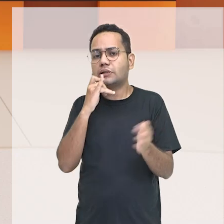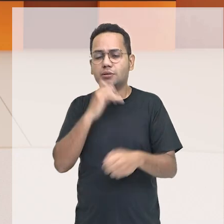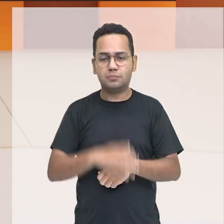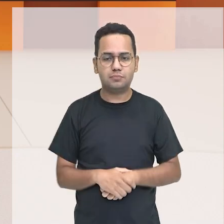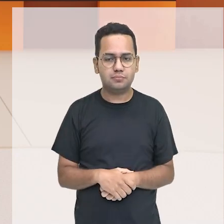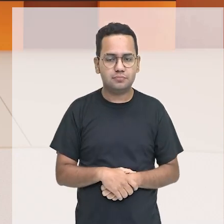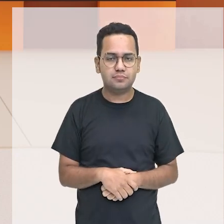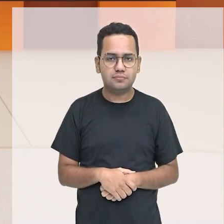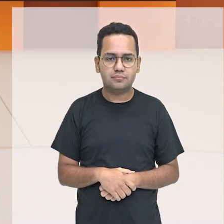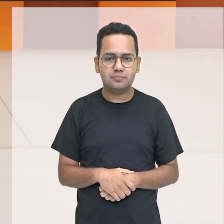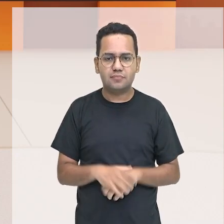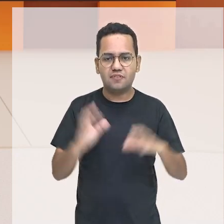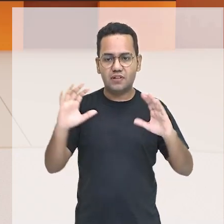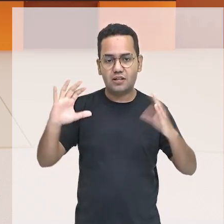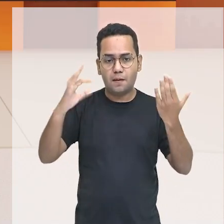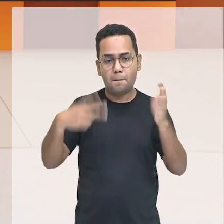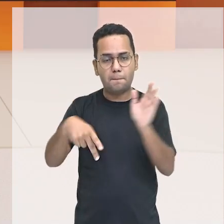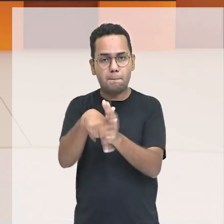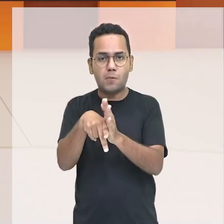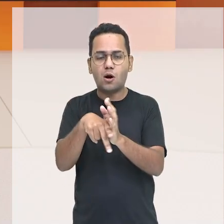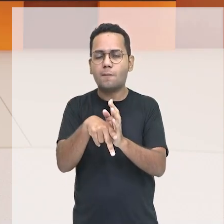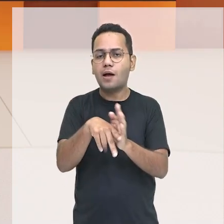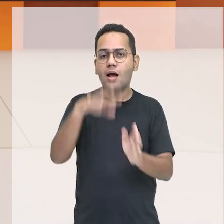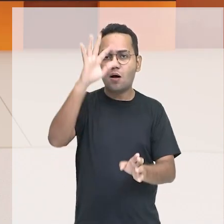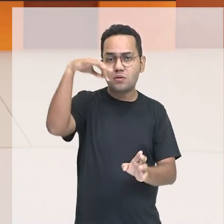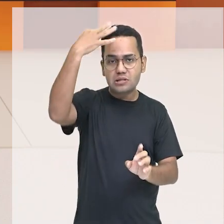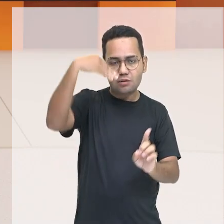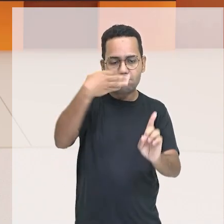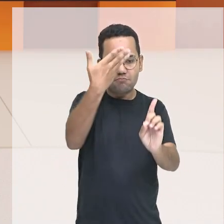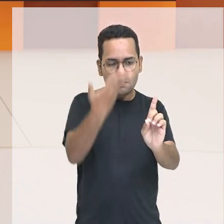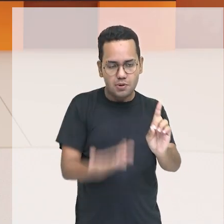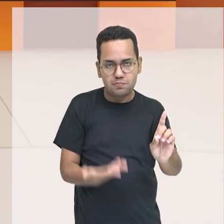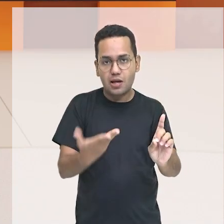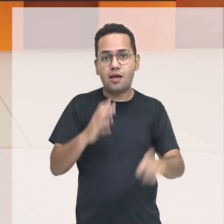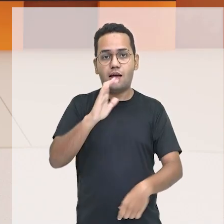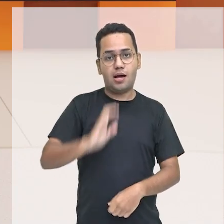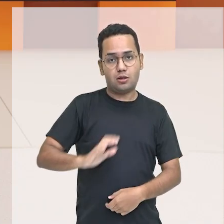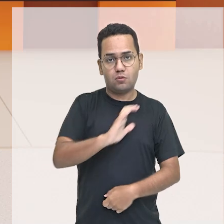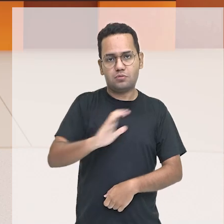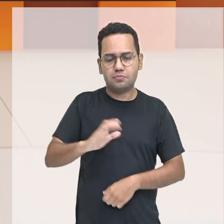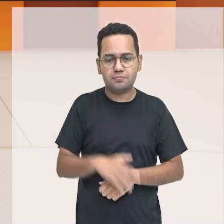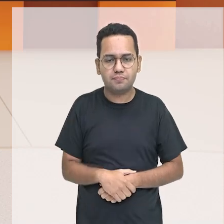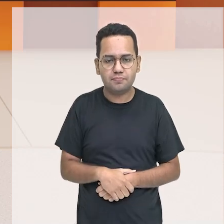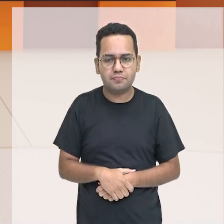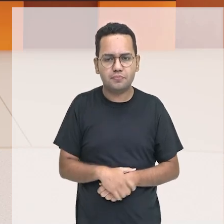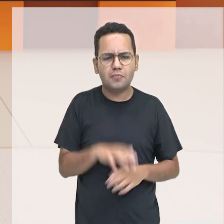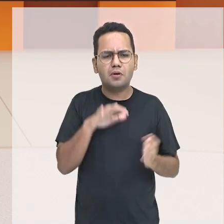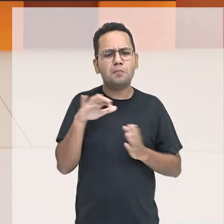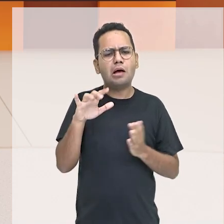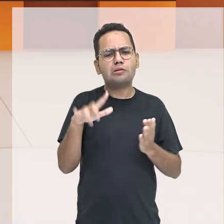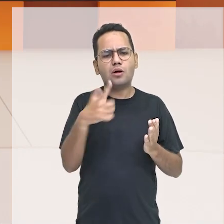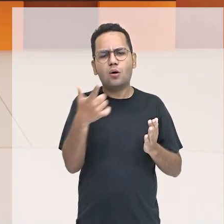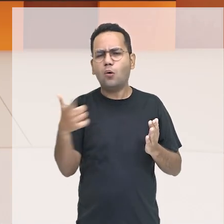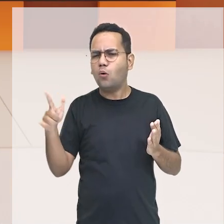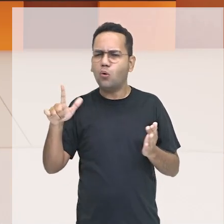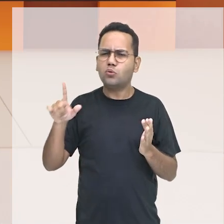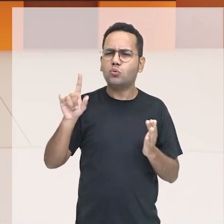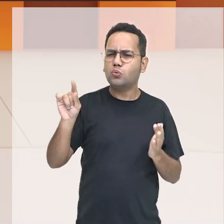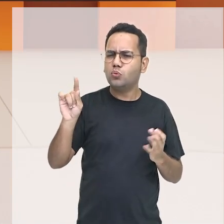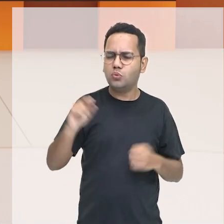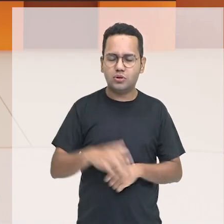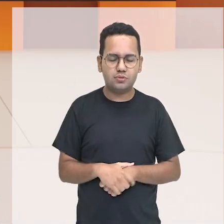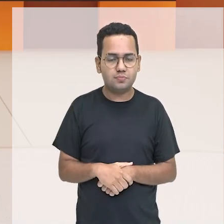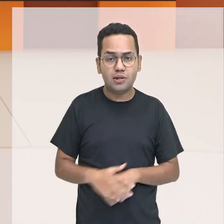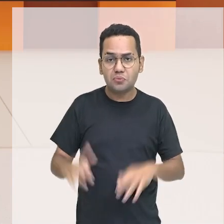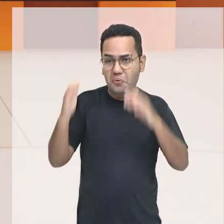as homenagens e festividades aos santos católicos, mas também há aquele respeito e aquela